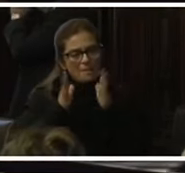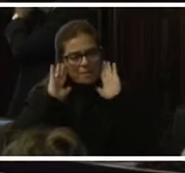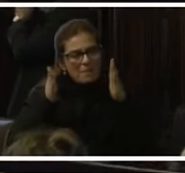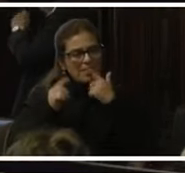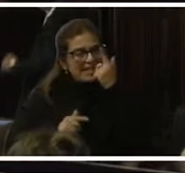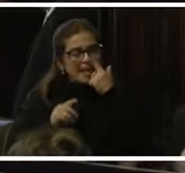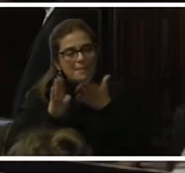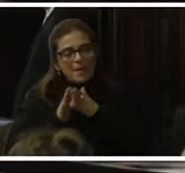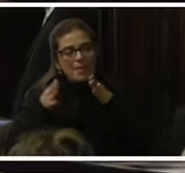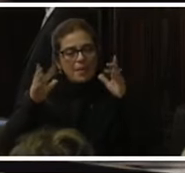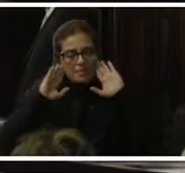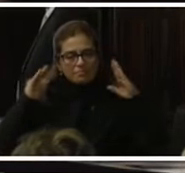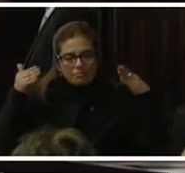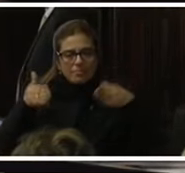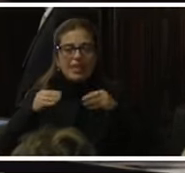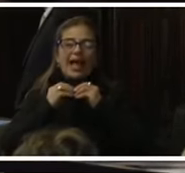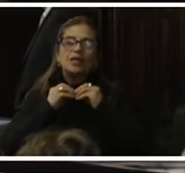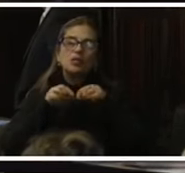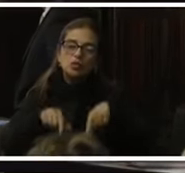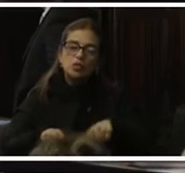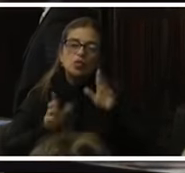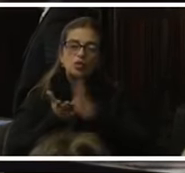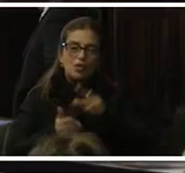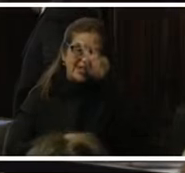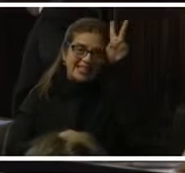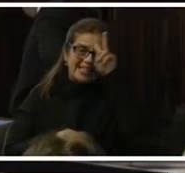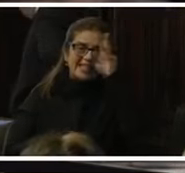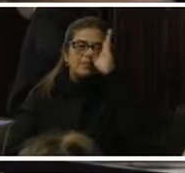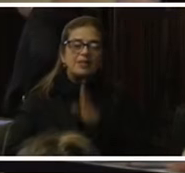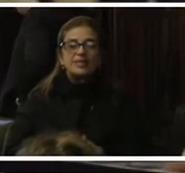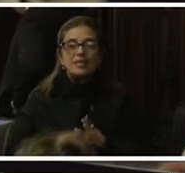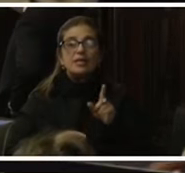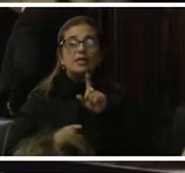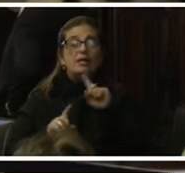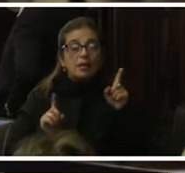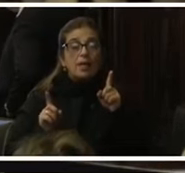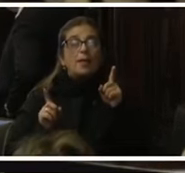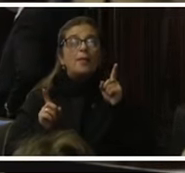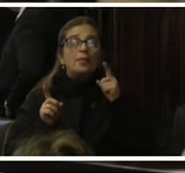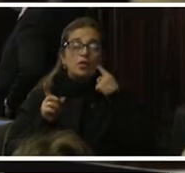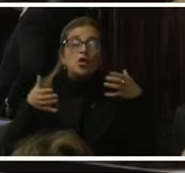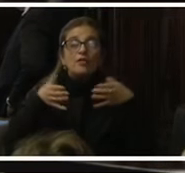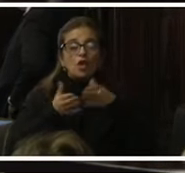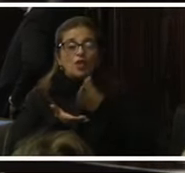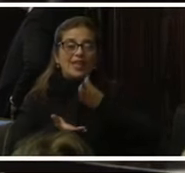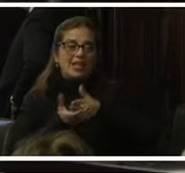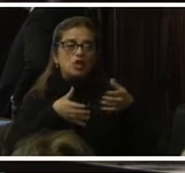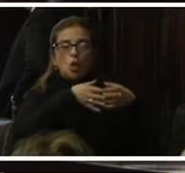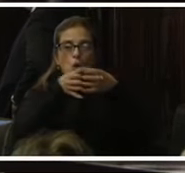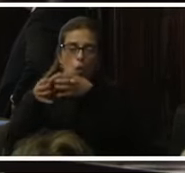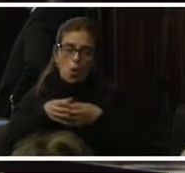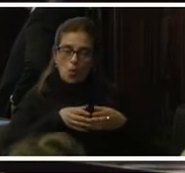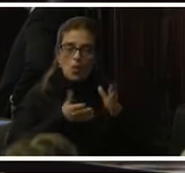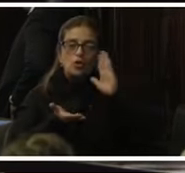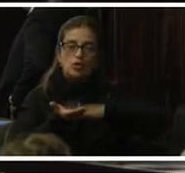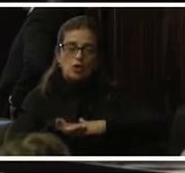instituição quanto à temática indigenista brasileira notadamente pelos direitos coletivos relacionados